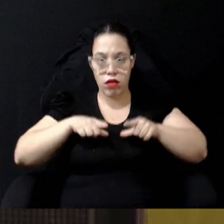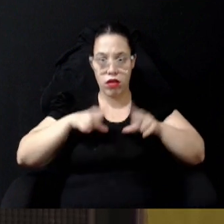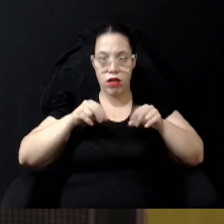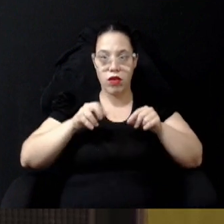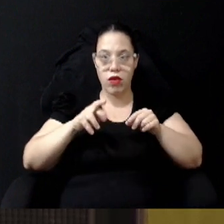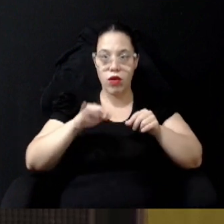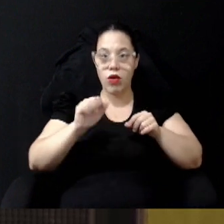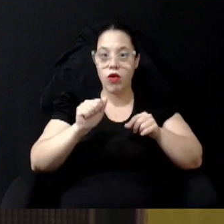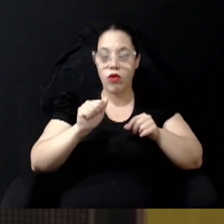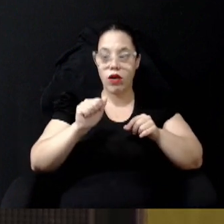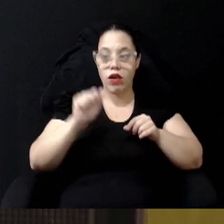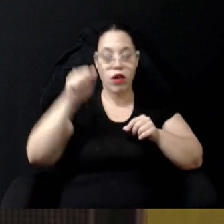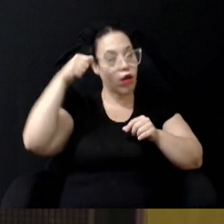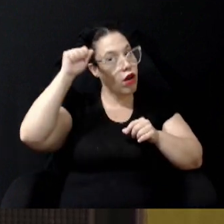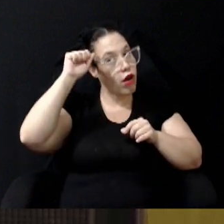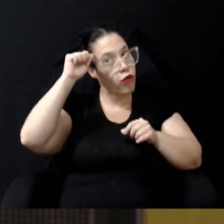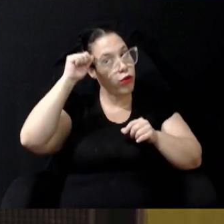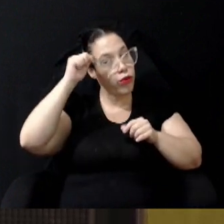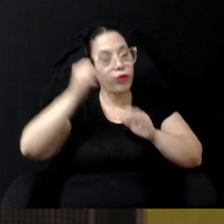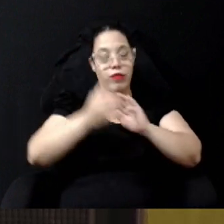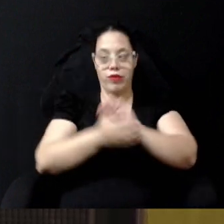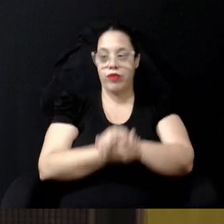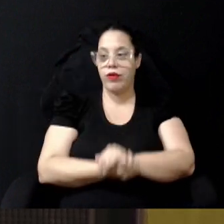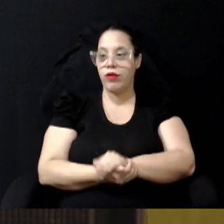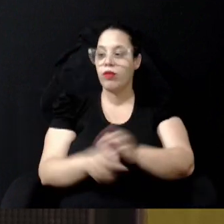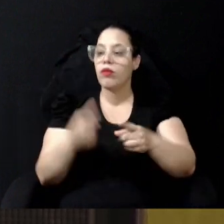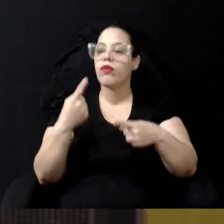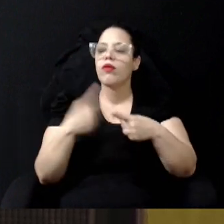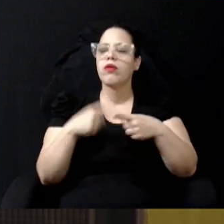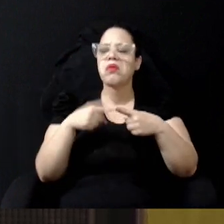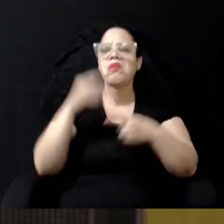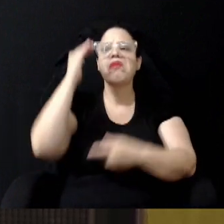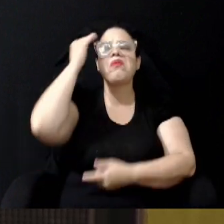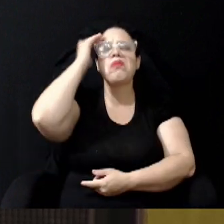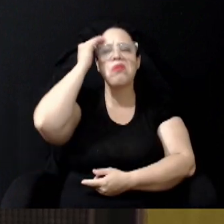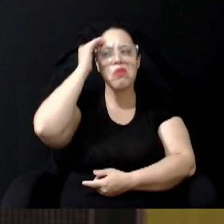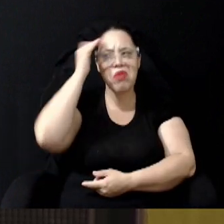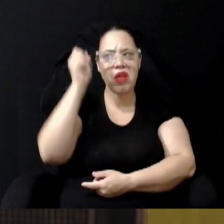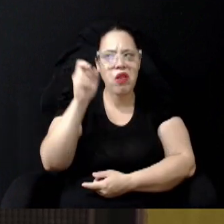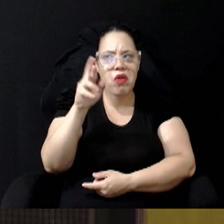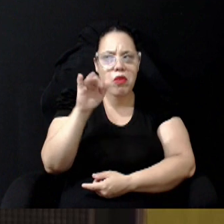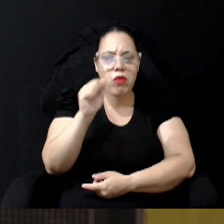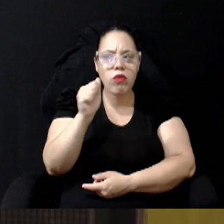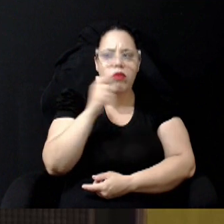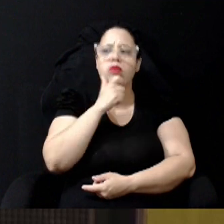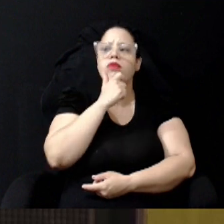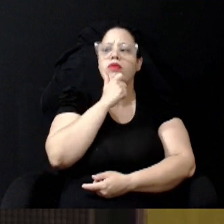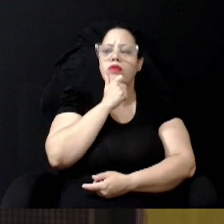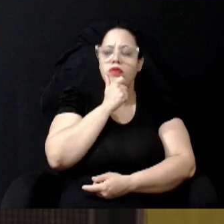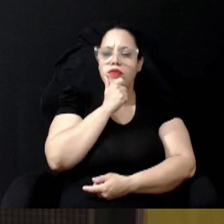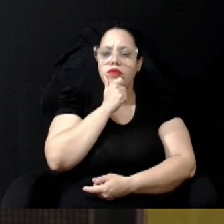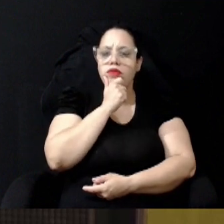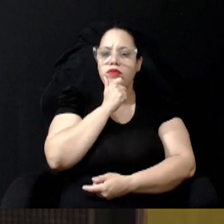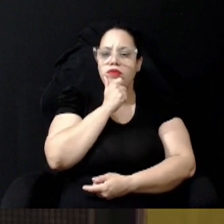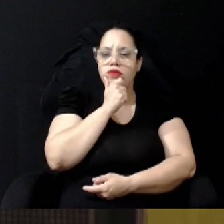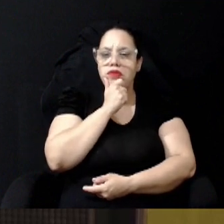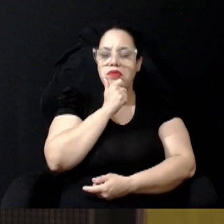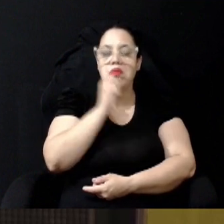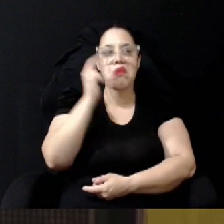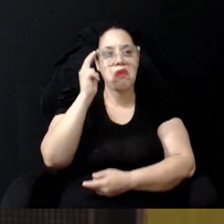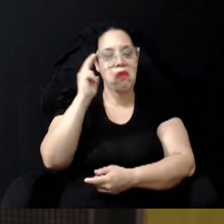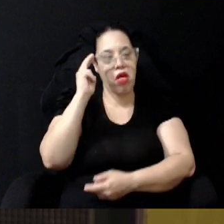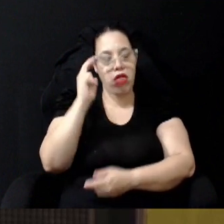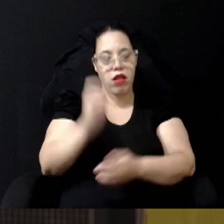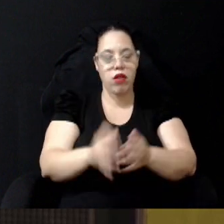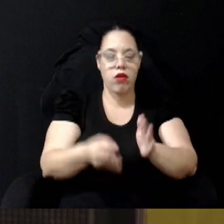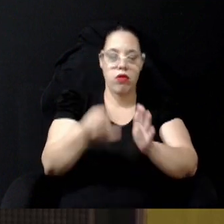Afromix, porque nós entendemos a feira já como um patrimônio da cidade.